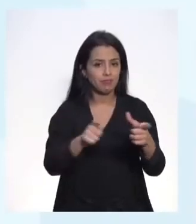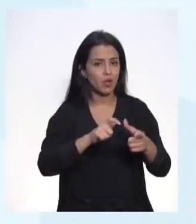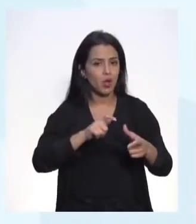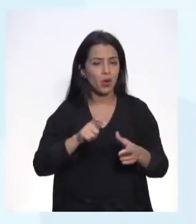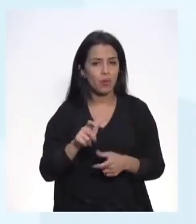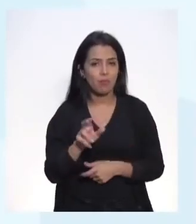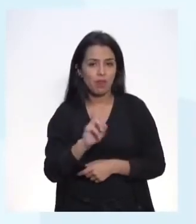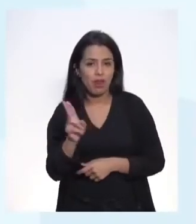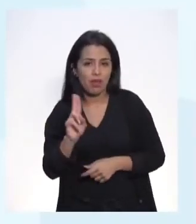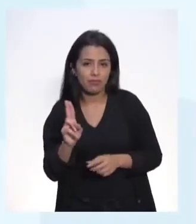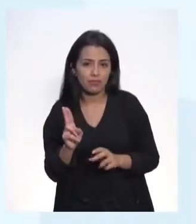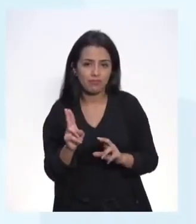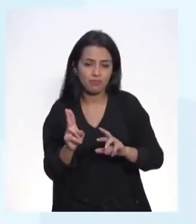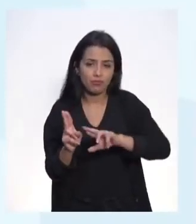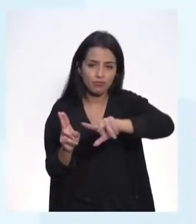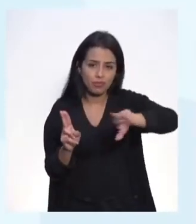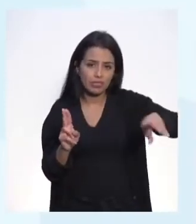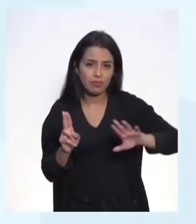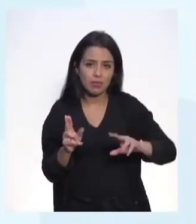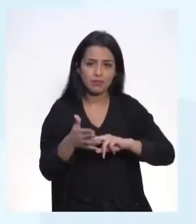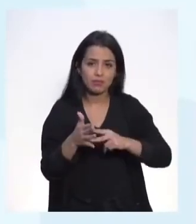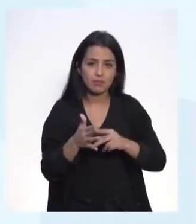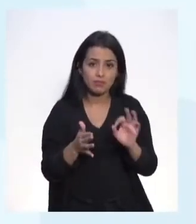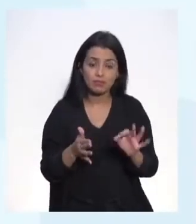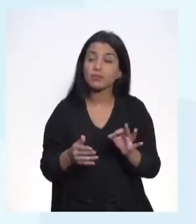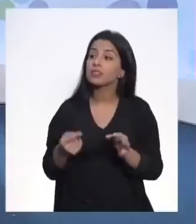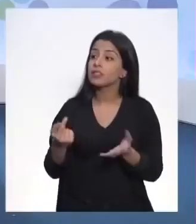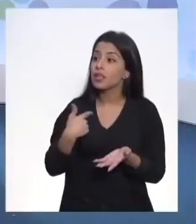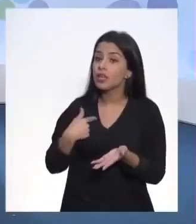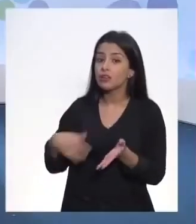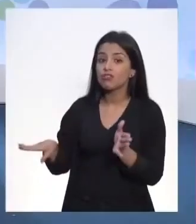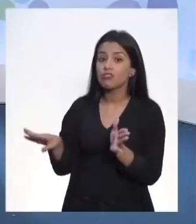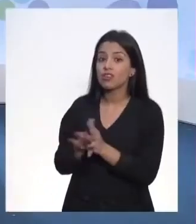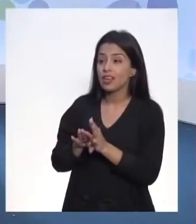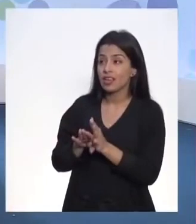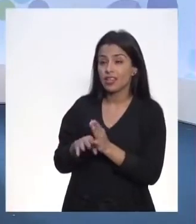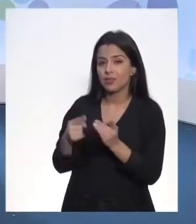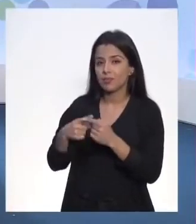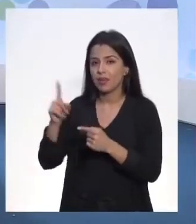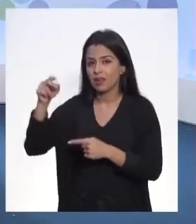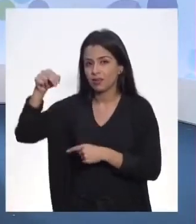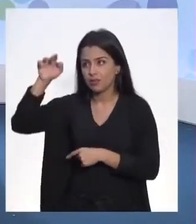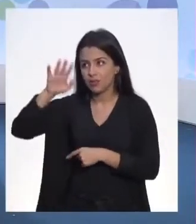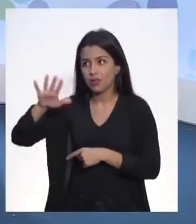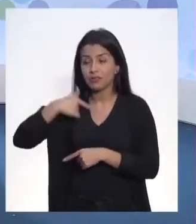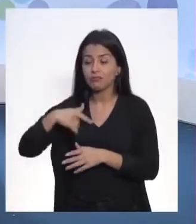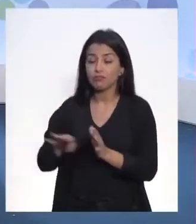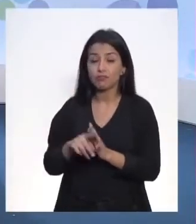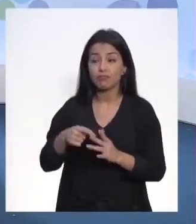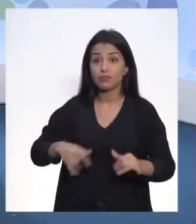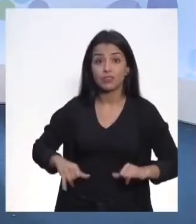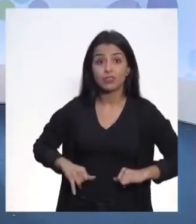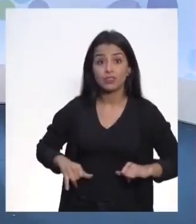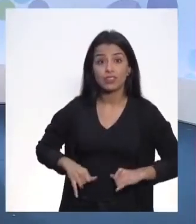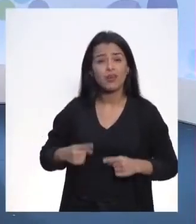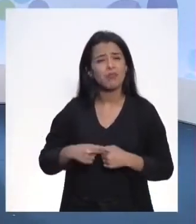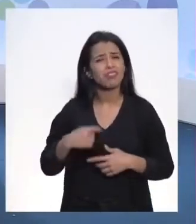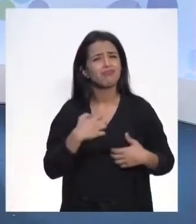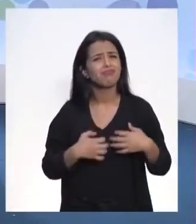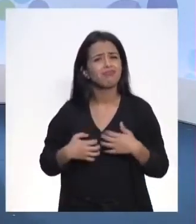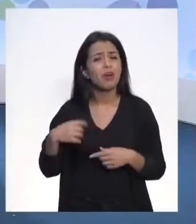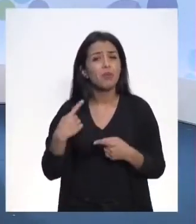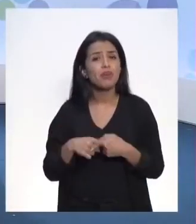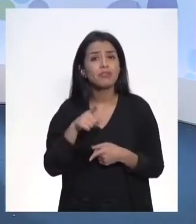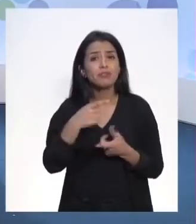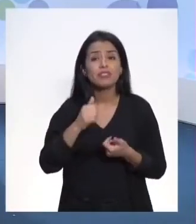E essa eu também sofri quando eu cheguei do Nordeste. Eu digo que sofri porque é angustiante. Às vezes você tem que se adaptar a um jeito de